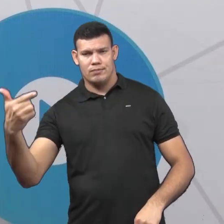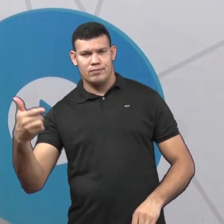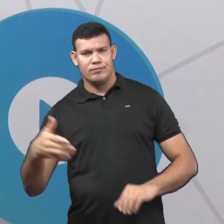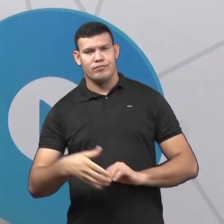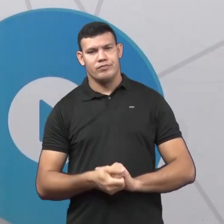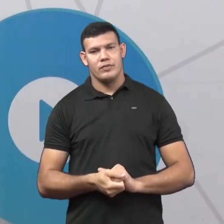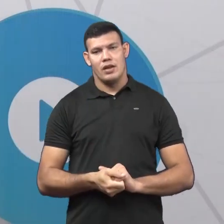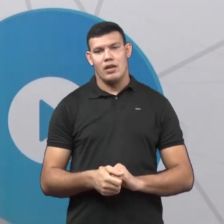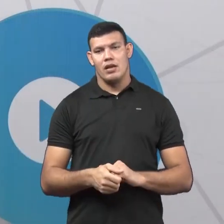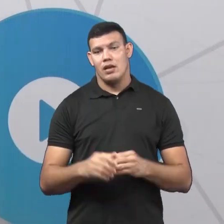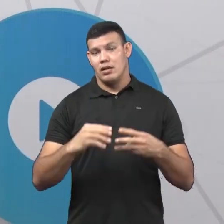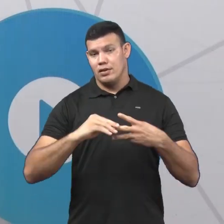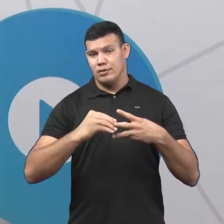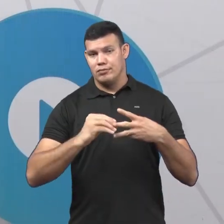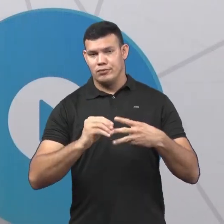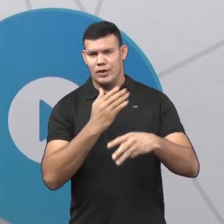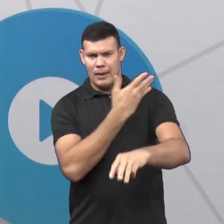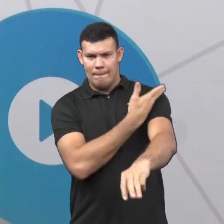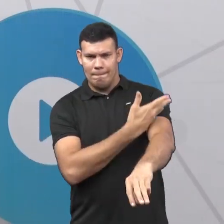são células